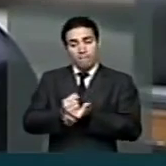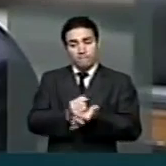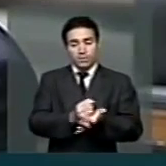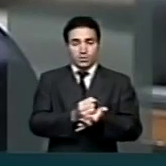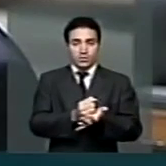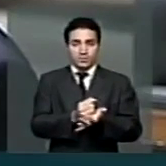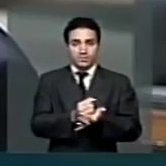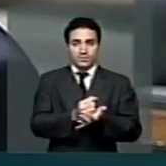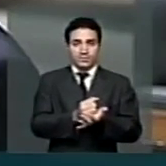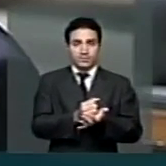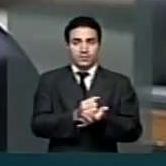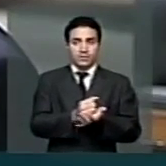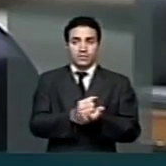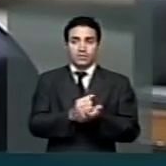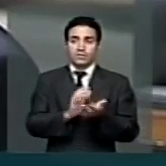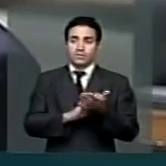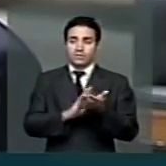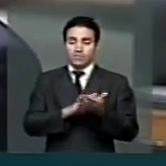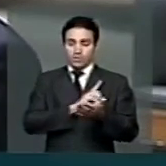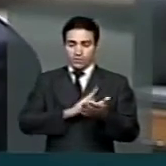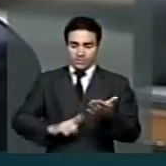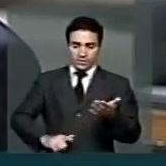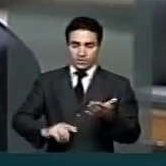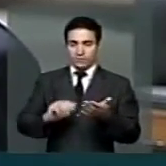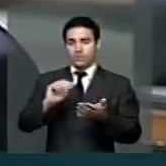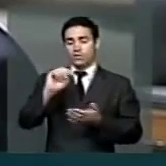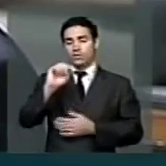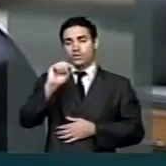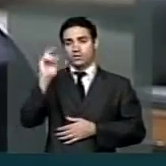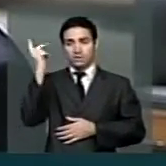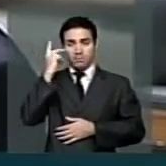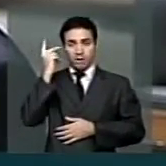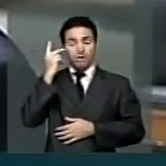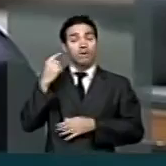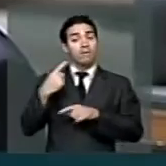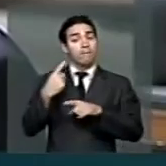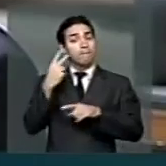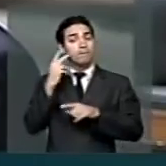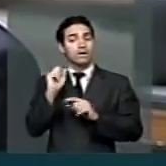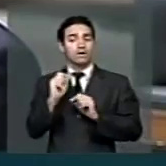no apoio à iniciativa do governador Alckmin de trazer essa casa à